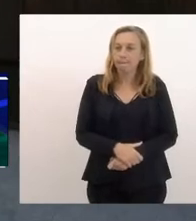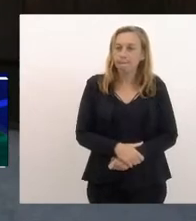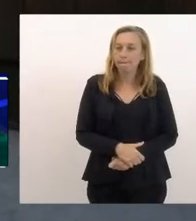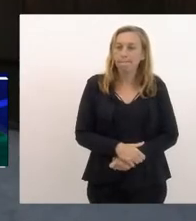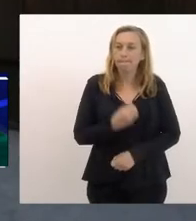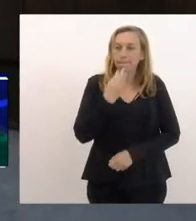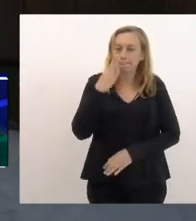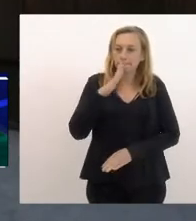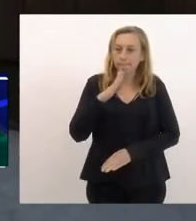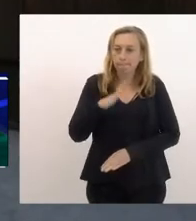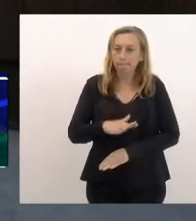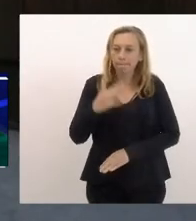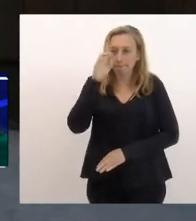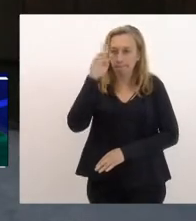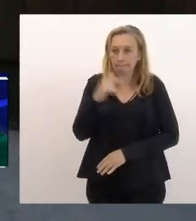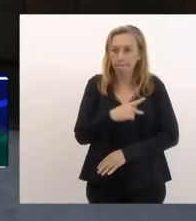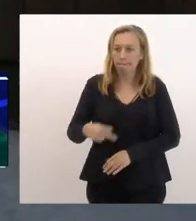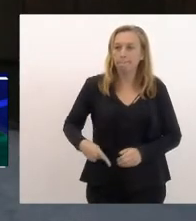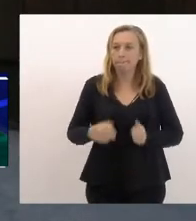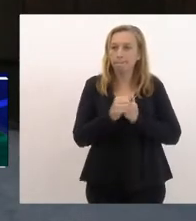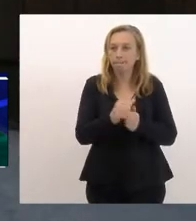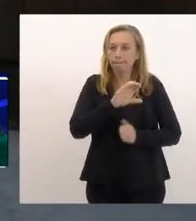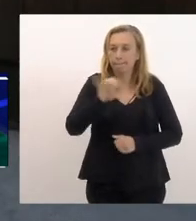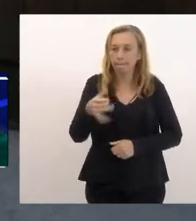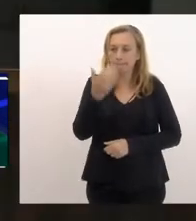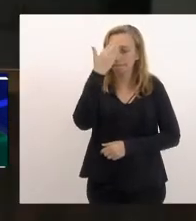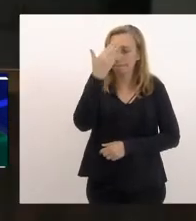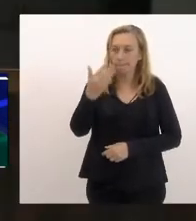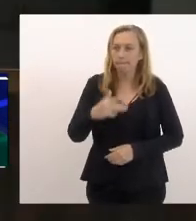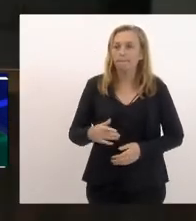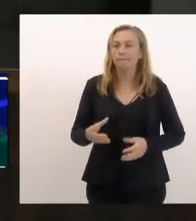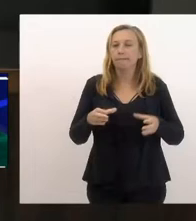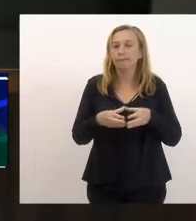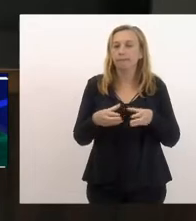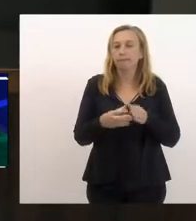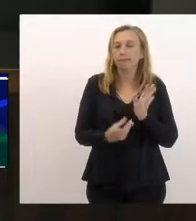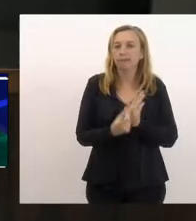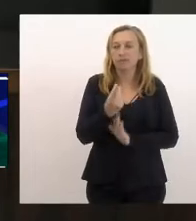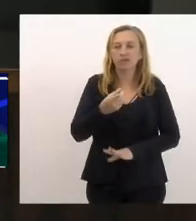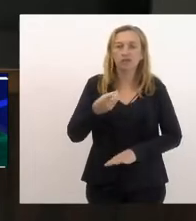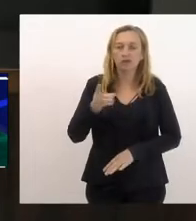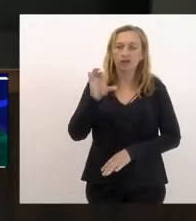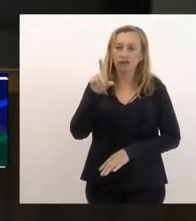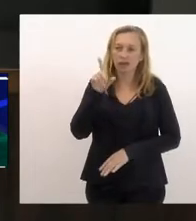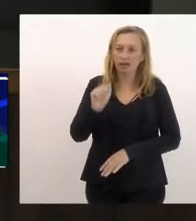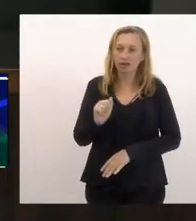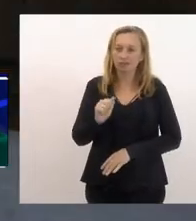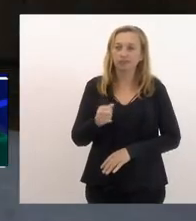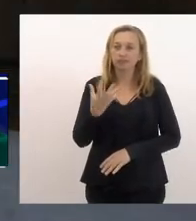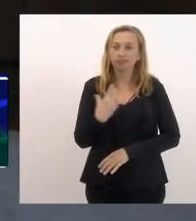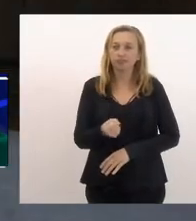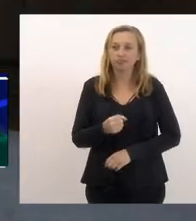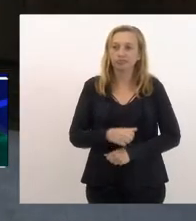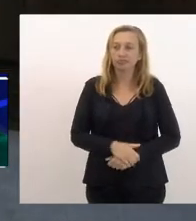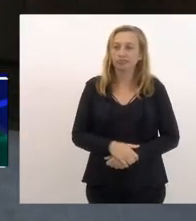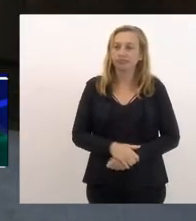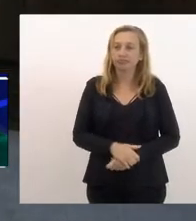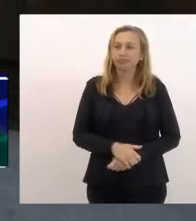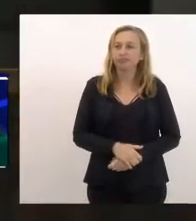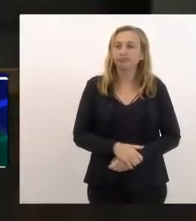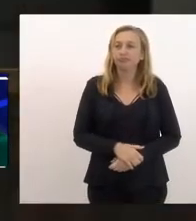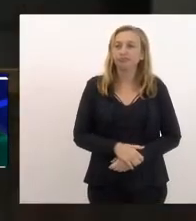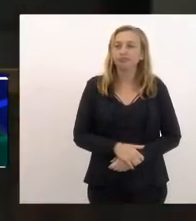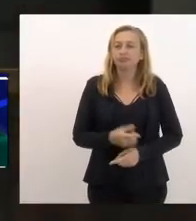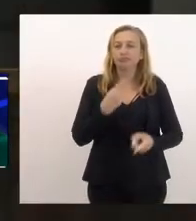Boa tarde, presidente. Acompanho a CCJ. Obrigado. Pela Comissão de Orçamento, deputado Márcio Canella. Favorável. Os